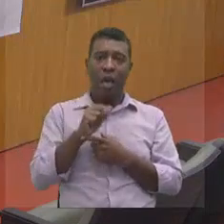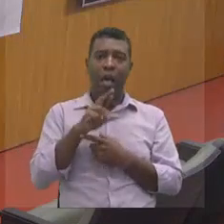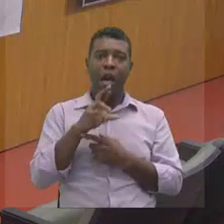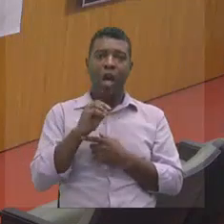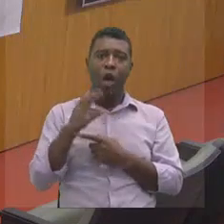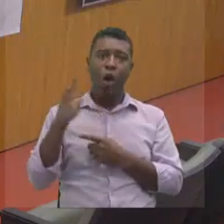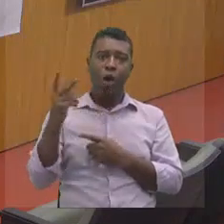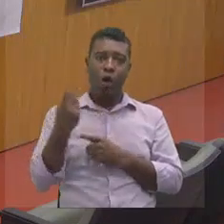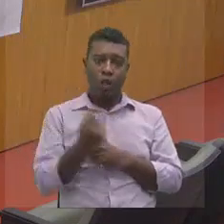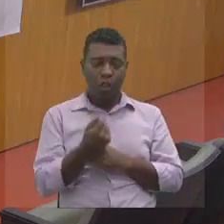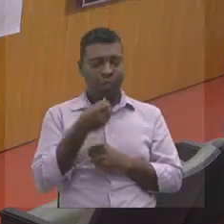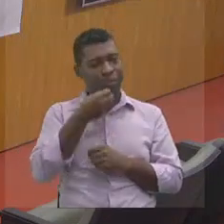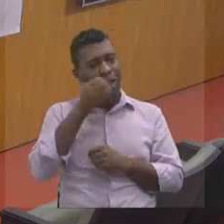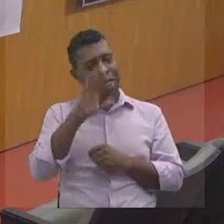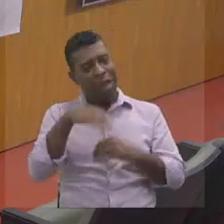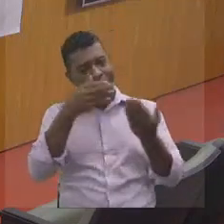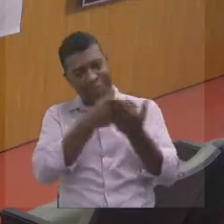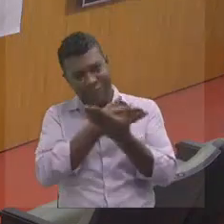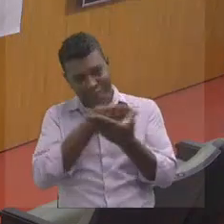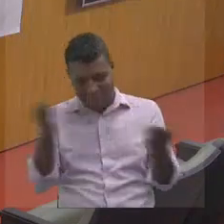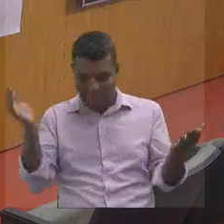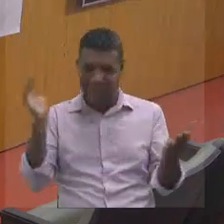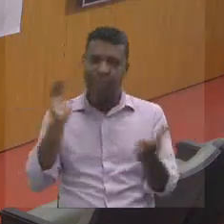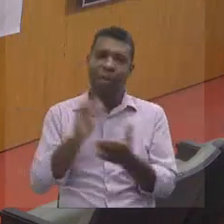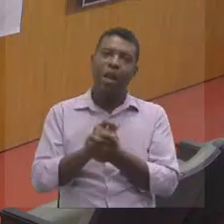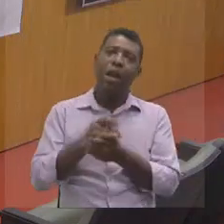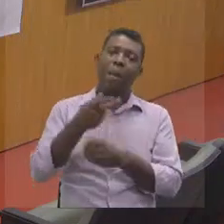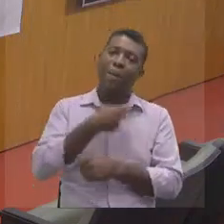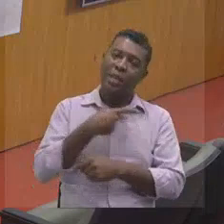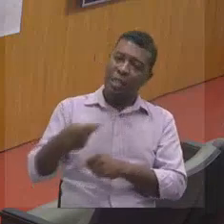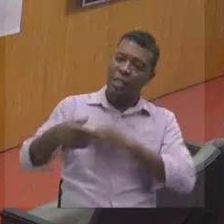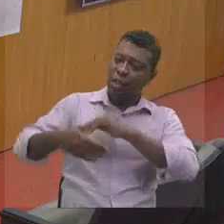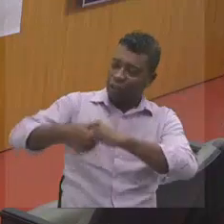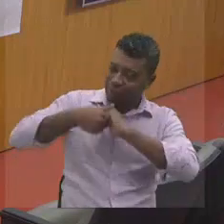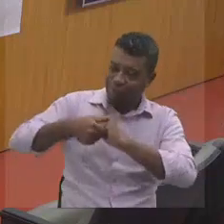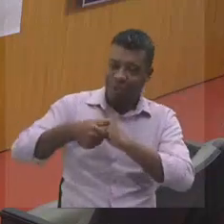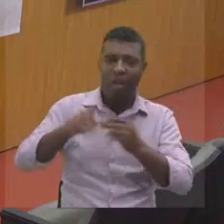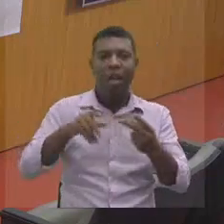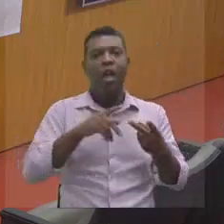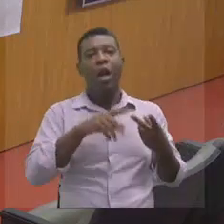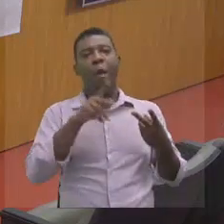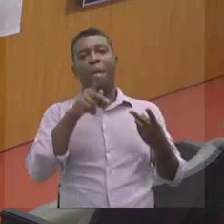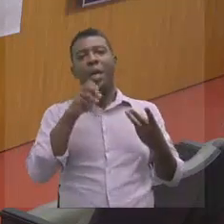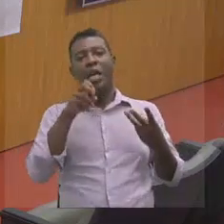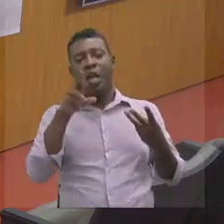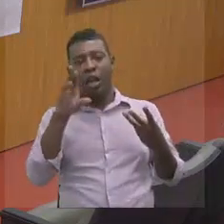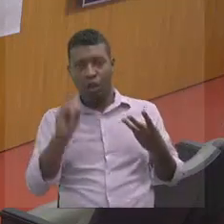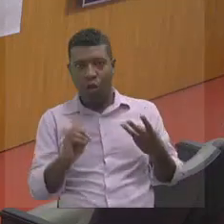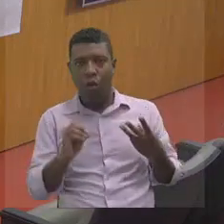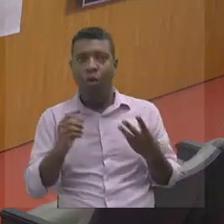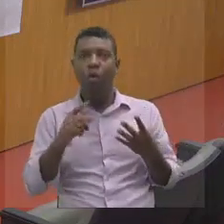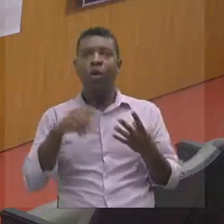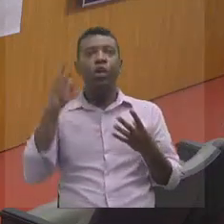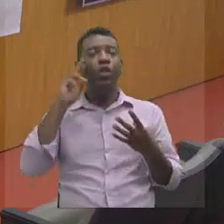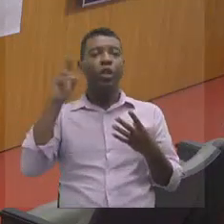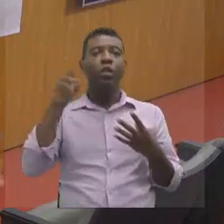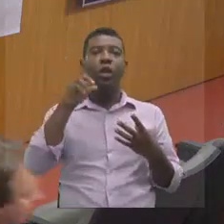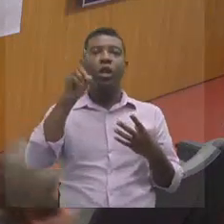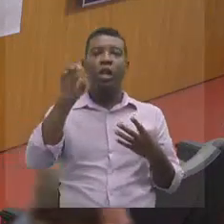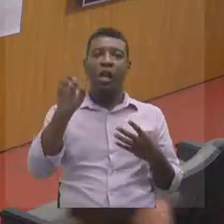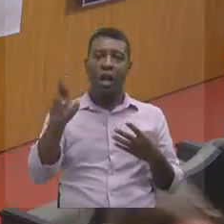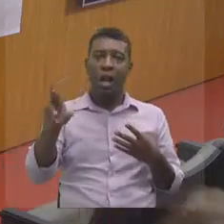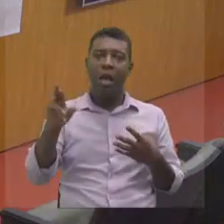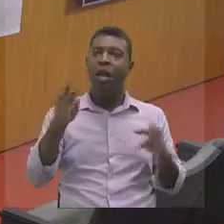cumprimento aqui o nosso Presidente Cristiano nosso secretário Pedro Bruno o diretor do Dr Rodrigo Tavares todos os pares